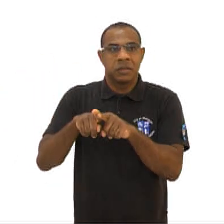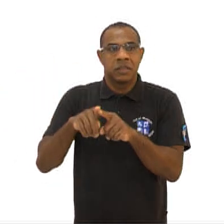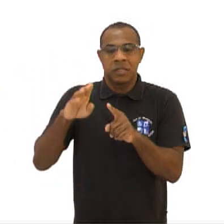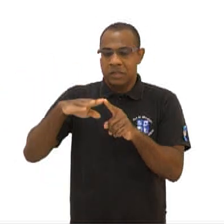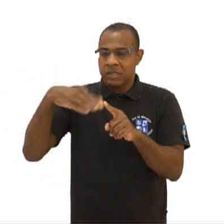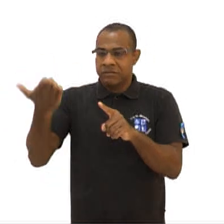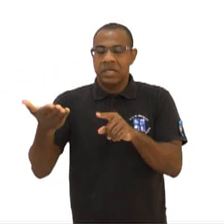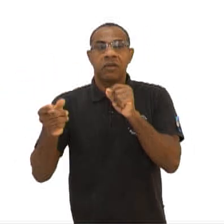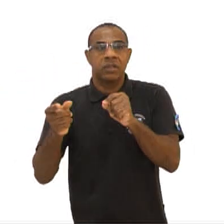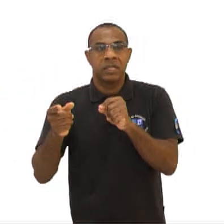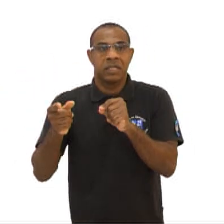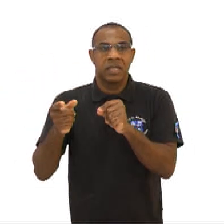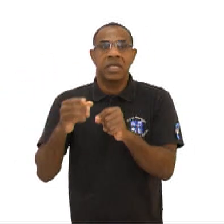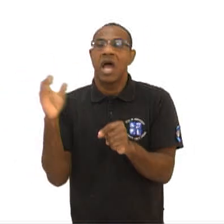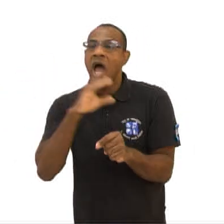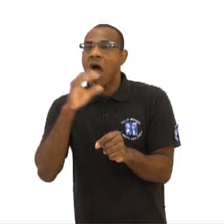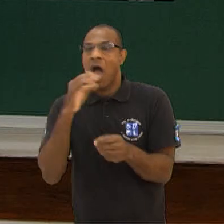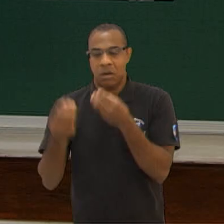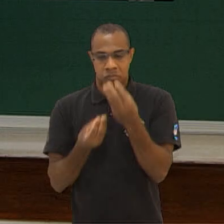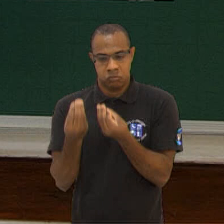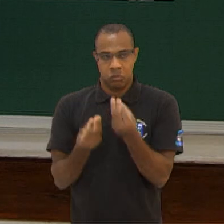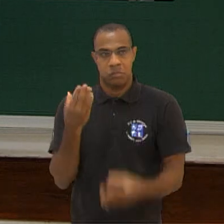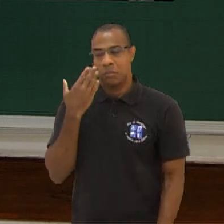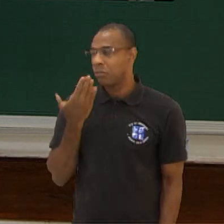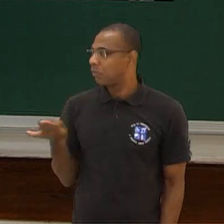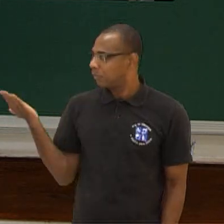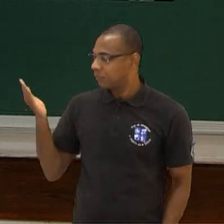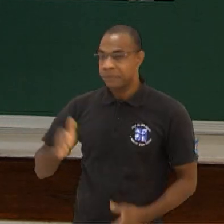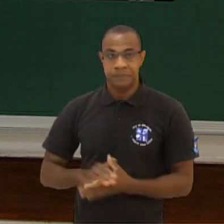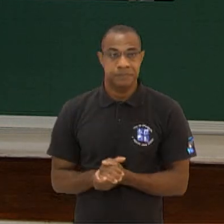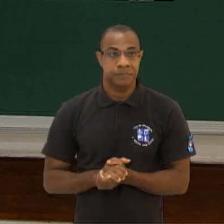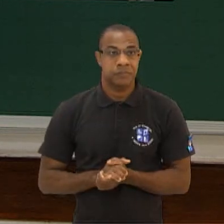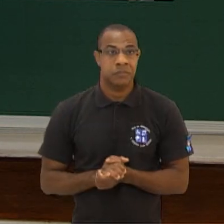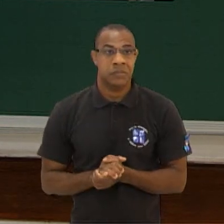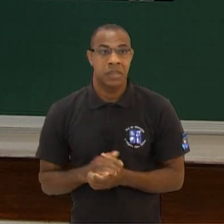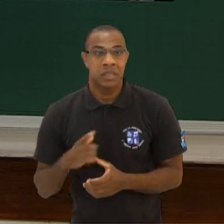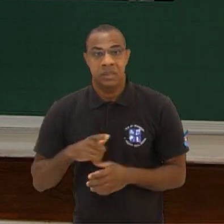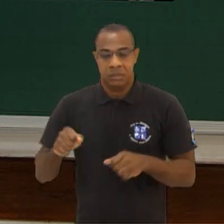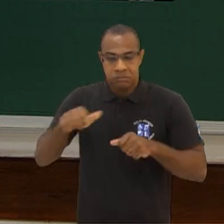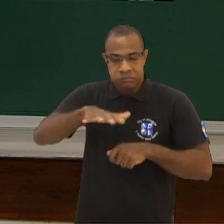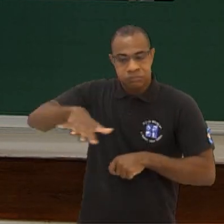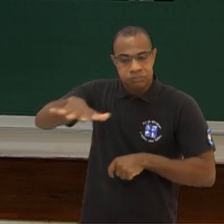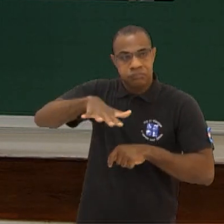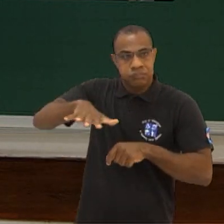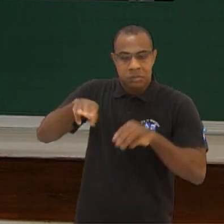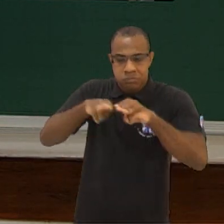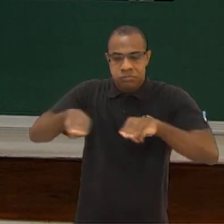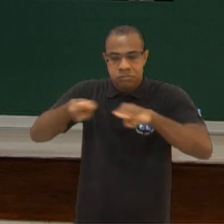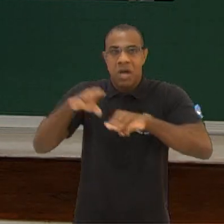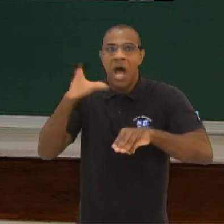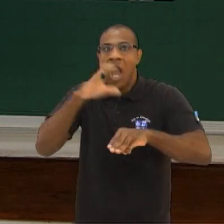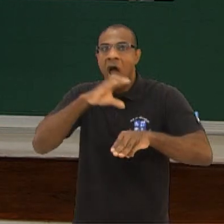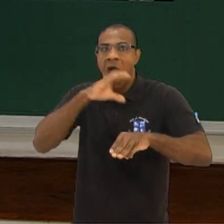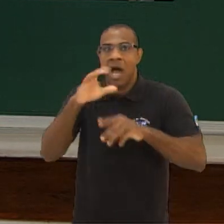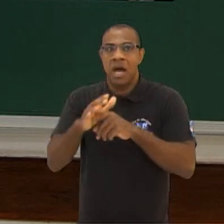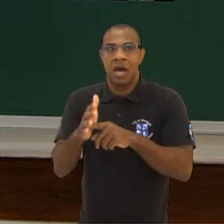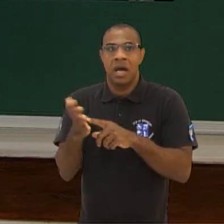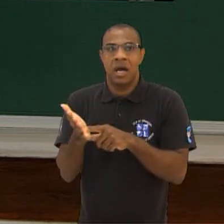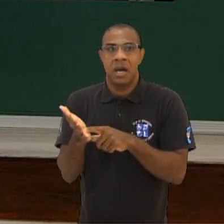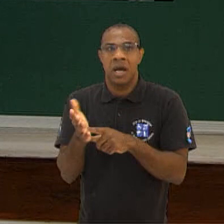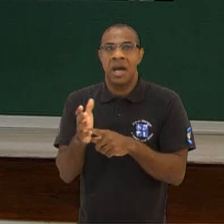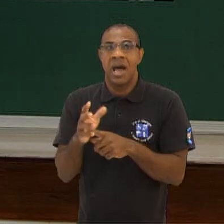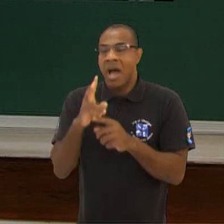direção perpendicular da velocidade. O que está dizendo aqui? Então, olha só, você tem aqui o campo magnético e a velocidade. A força